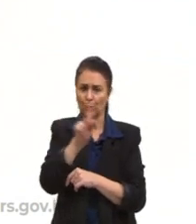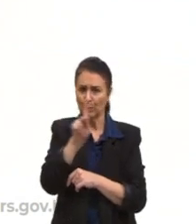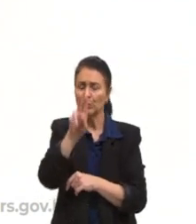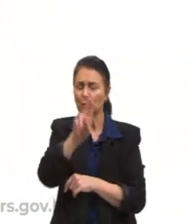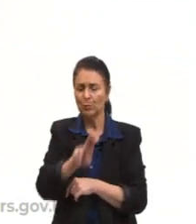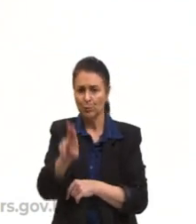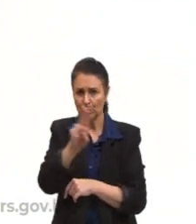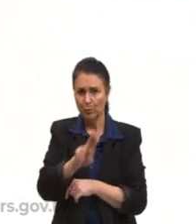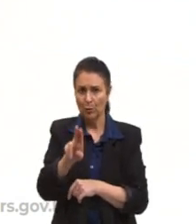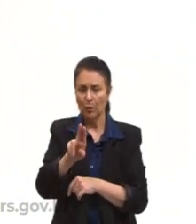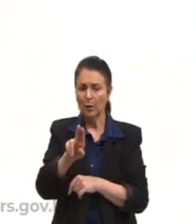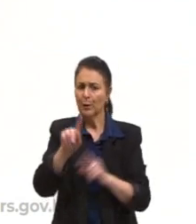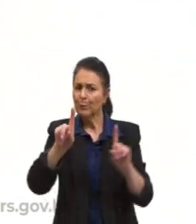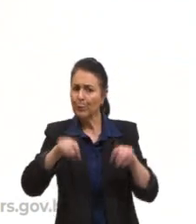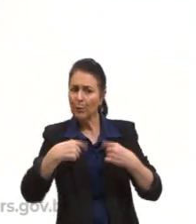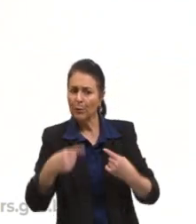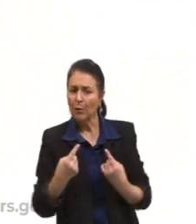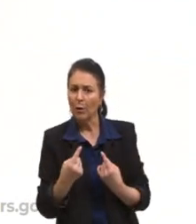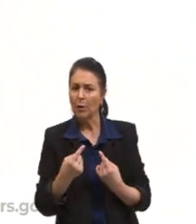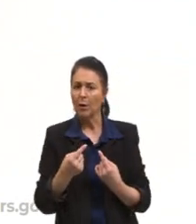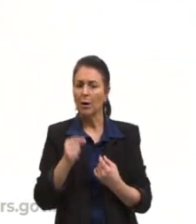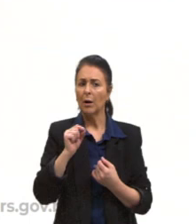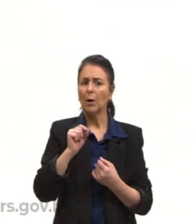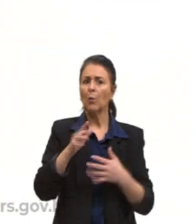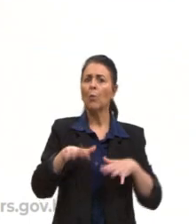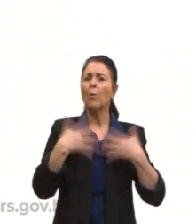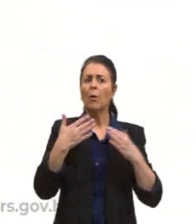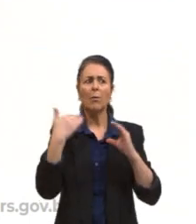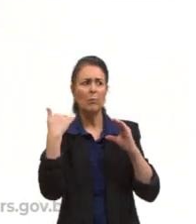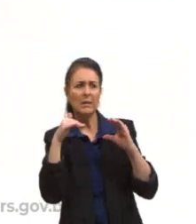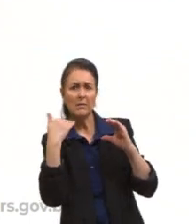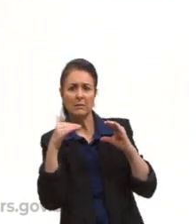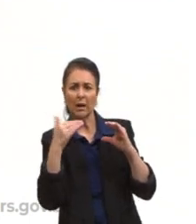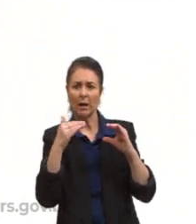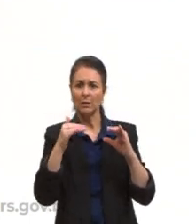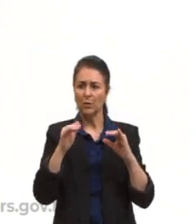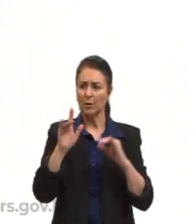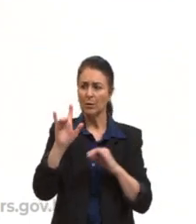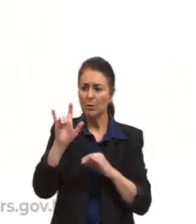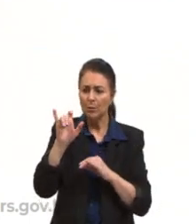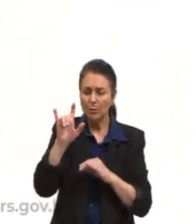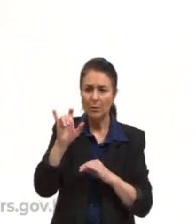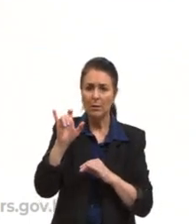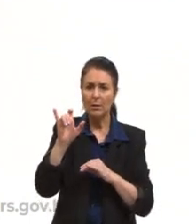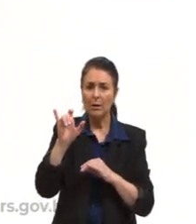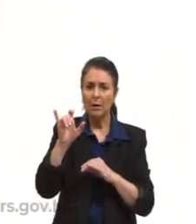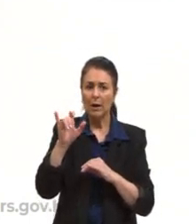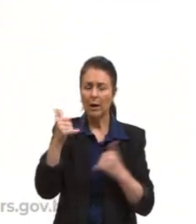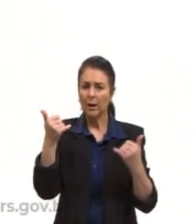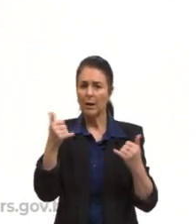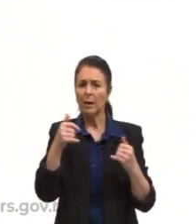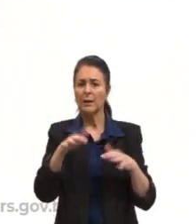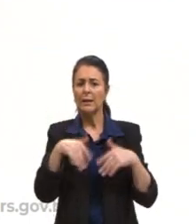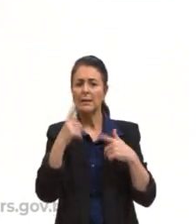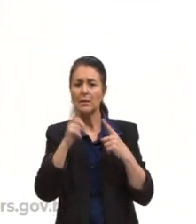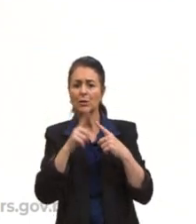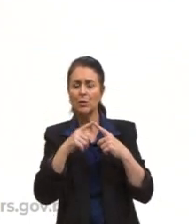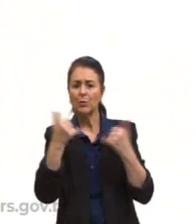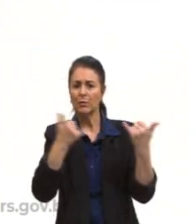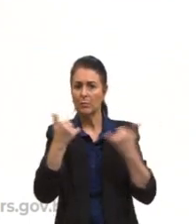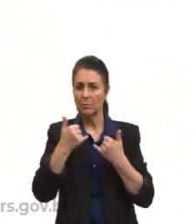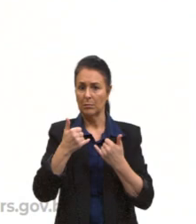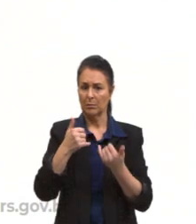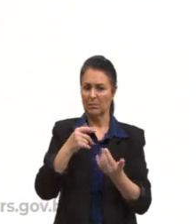estica também a fazer o quê que está dizendo qual a mensagem que traz Ok nesse tipo de informação é